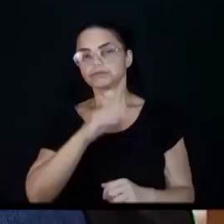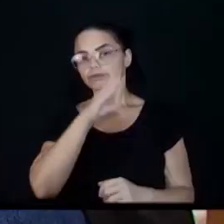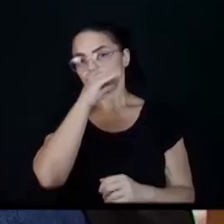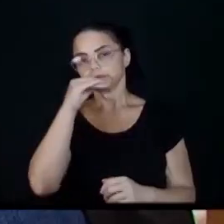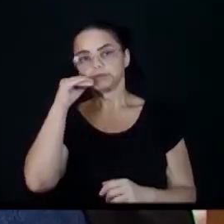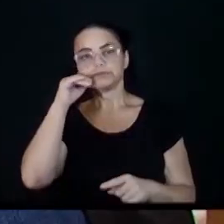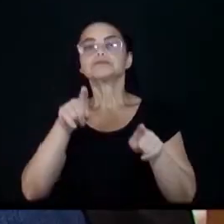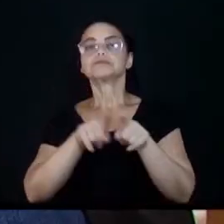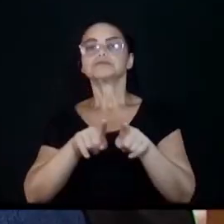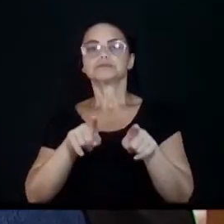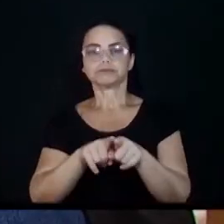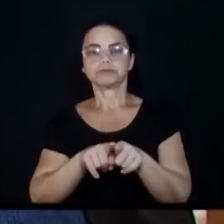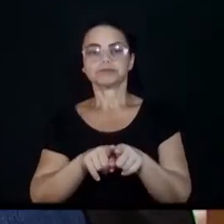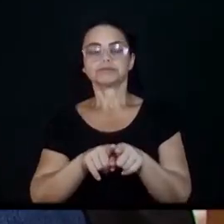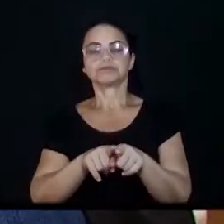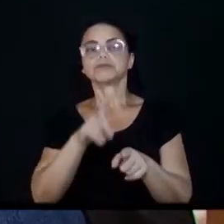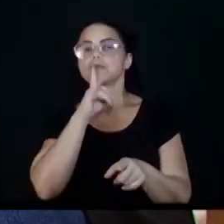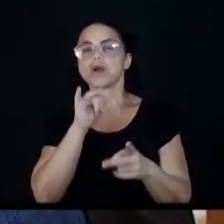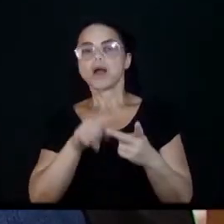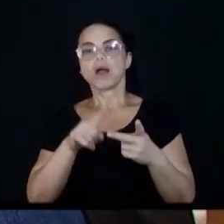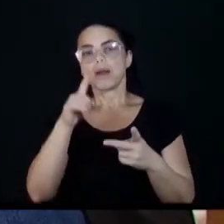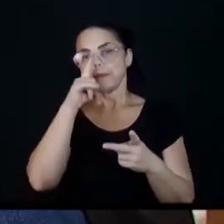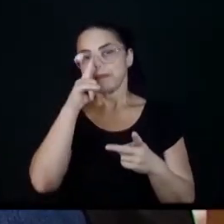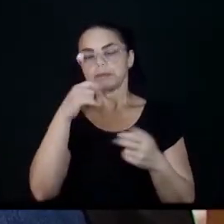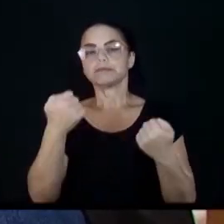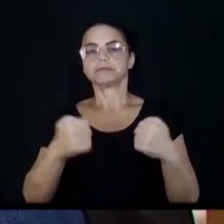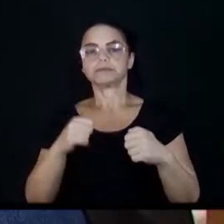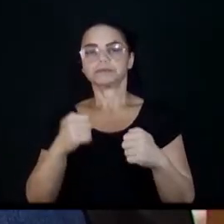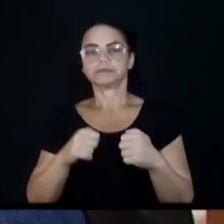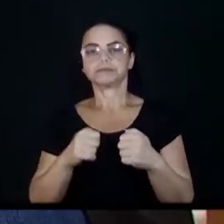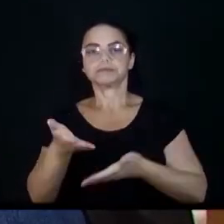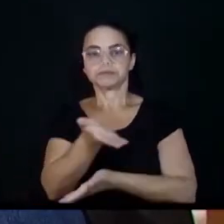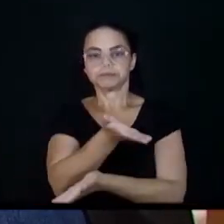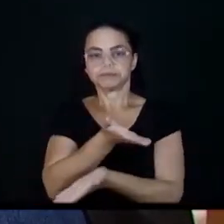os familiares, né? Precisa ter essa troca, esse